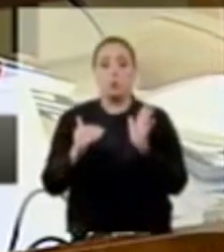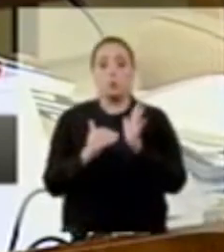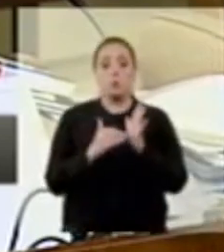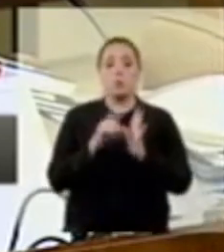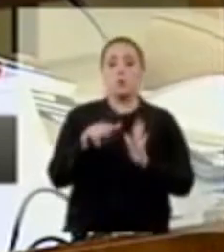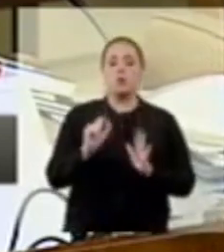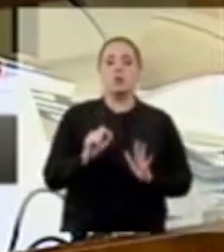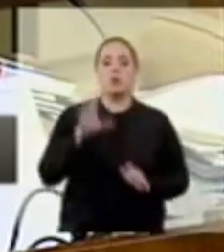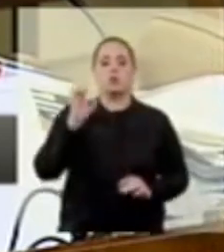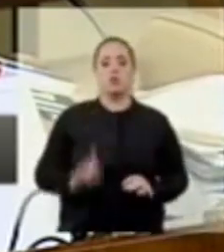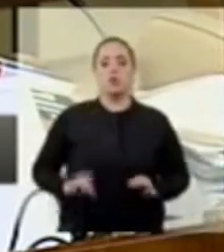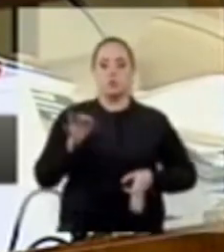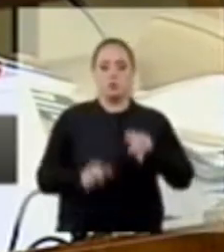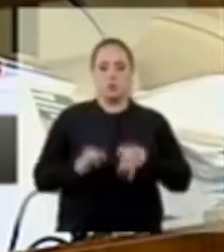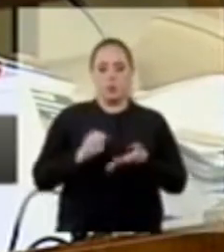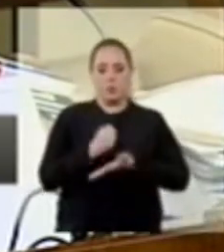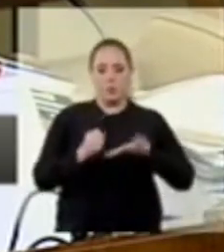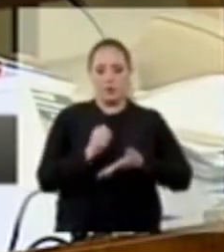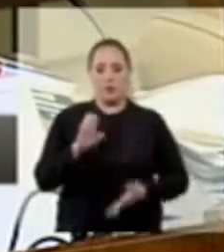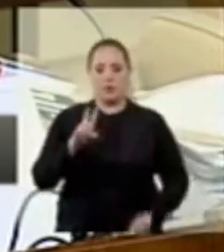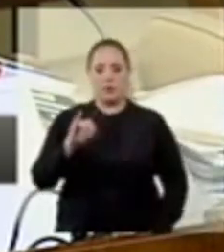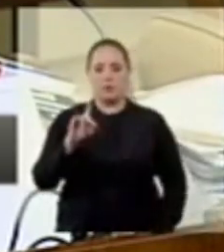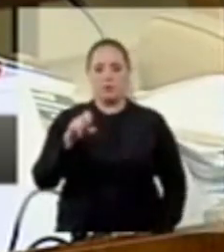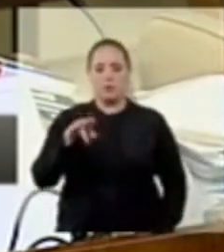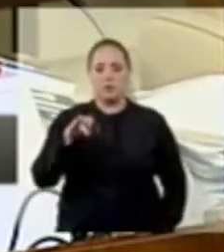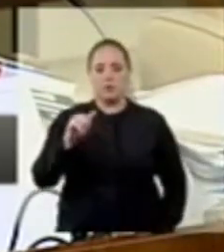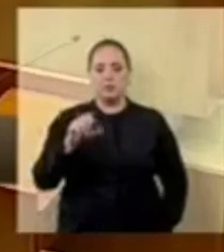direito ea justiça baseados em evidências